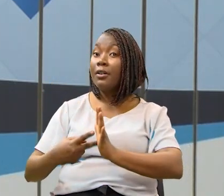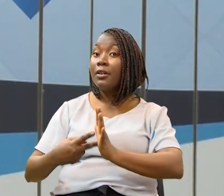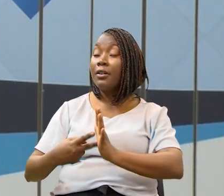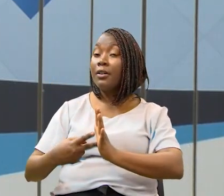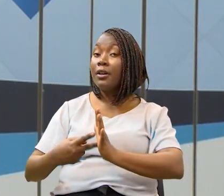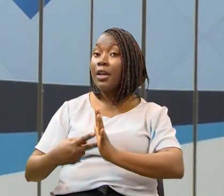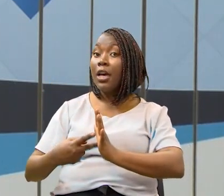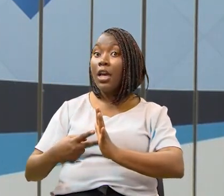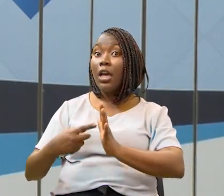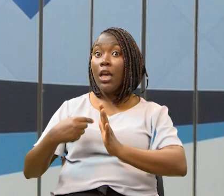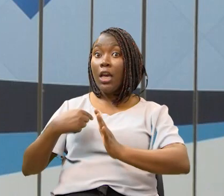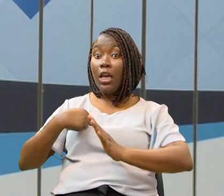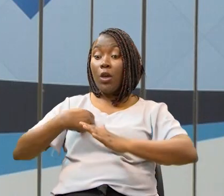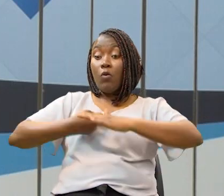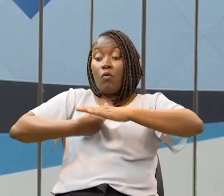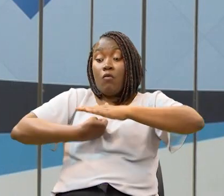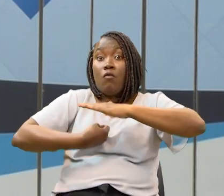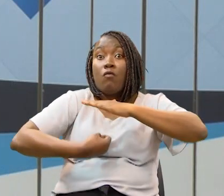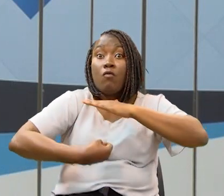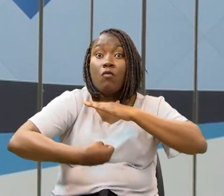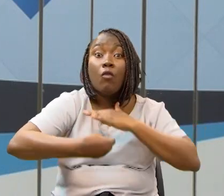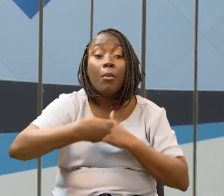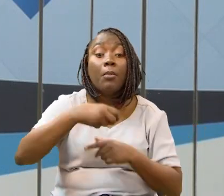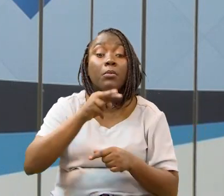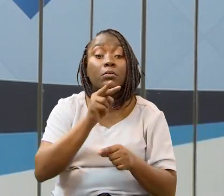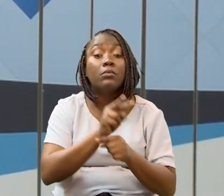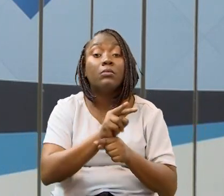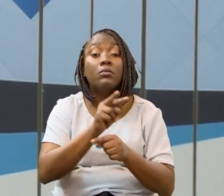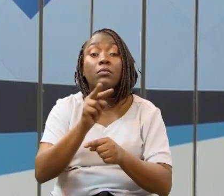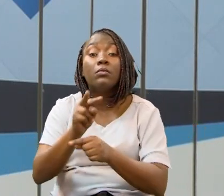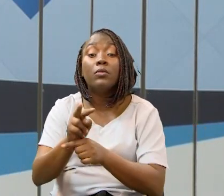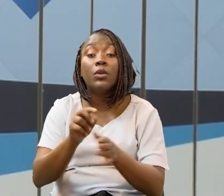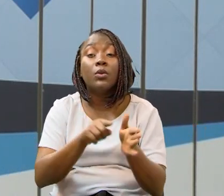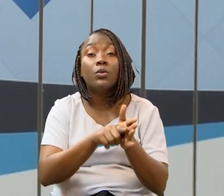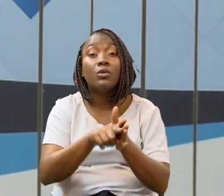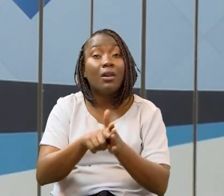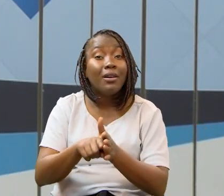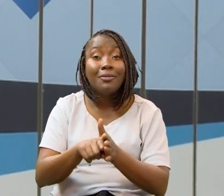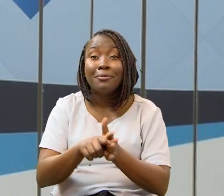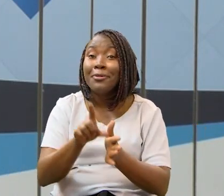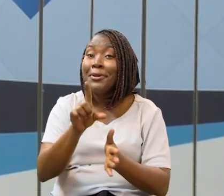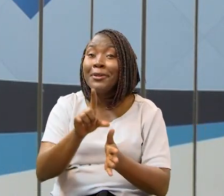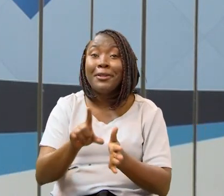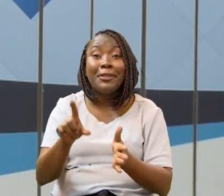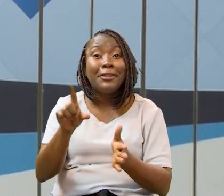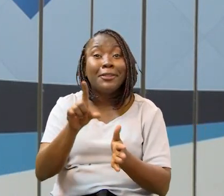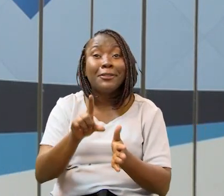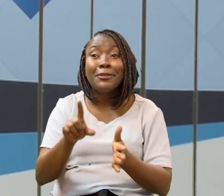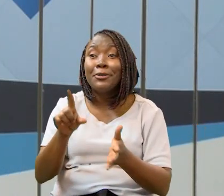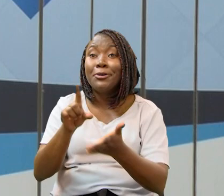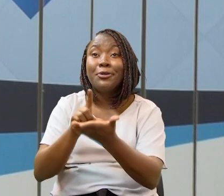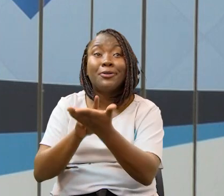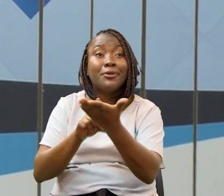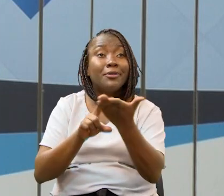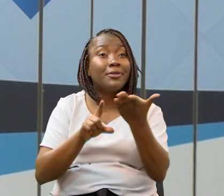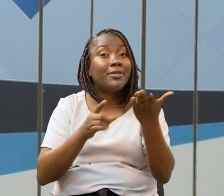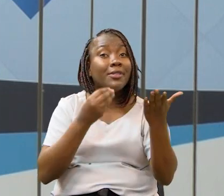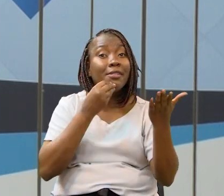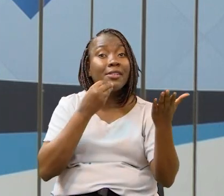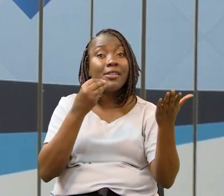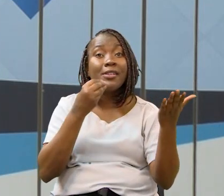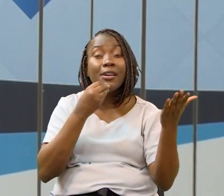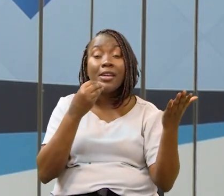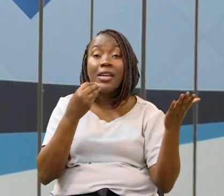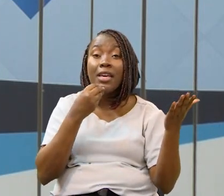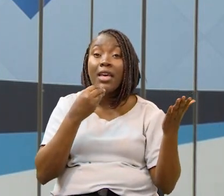quando eu também vou para as empresas, né, prestar a consultoria, é nítido, de fato, essa discrepância,